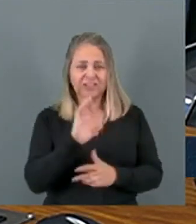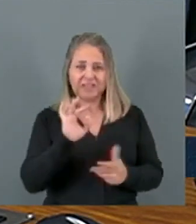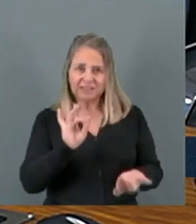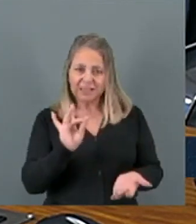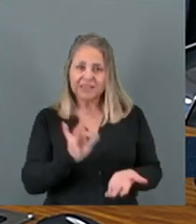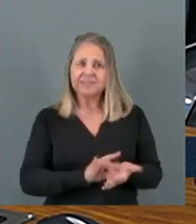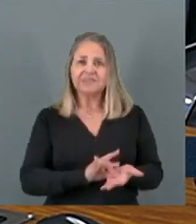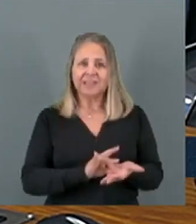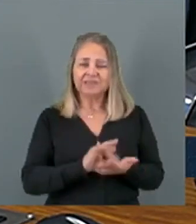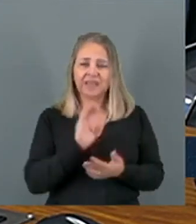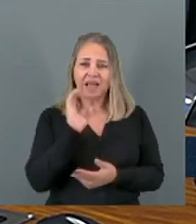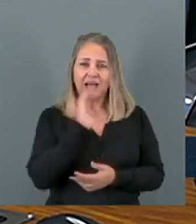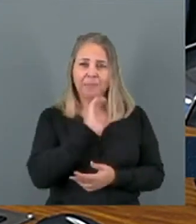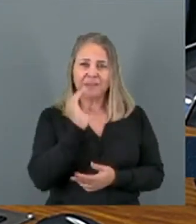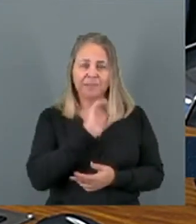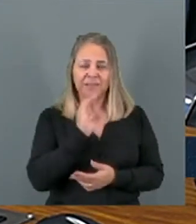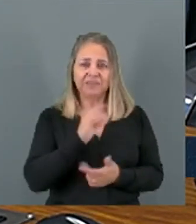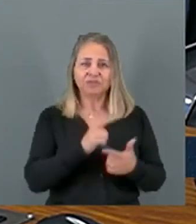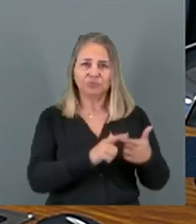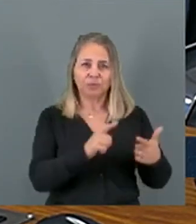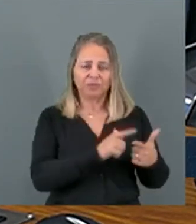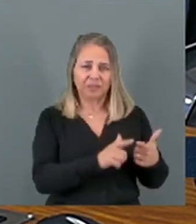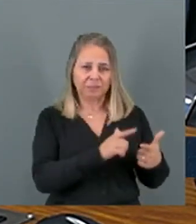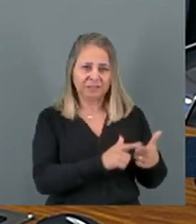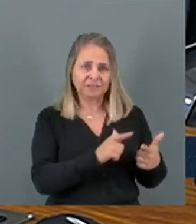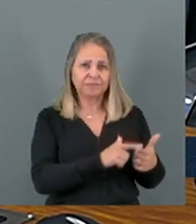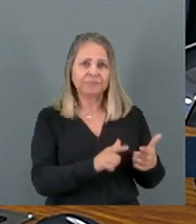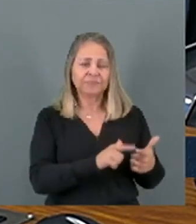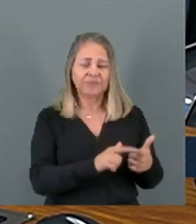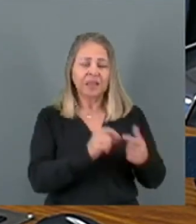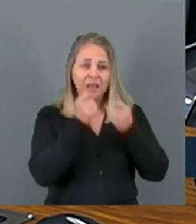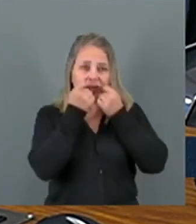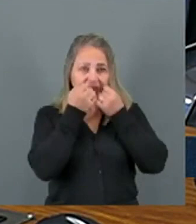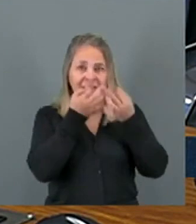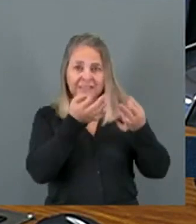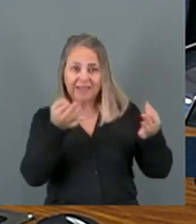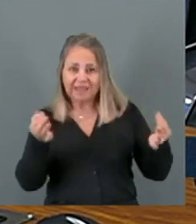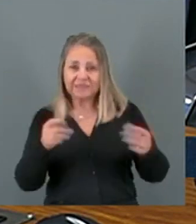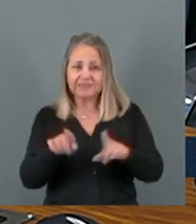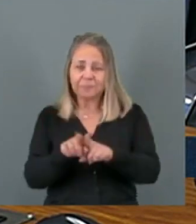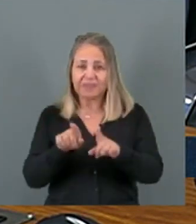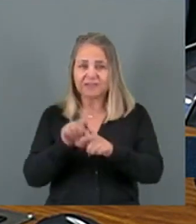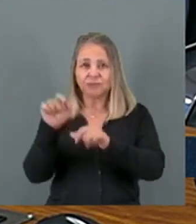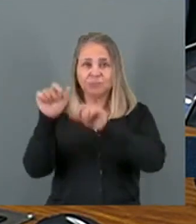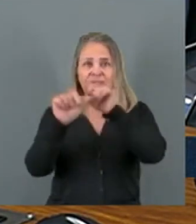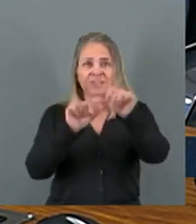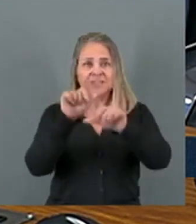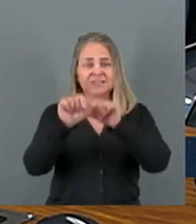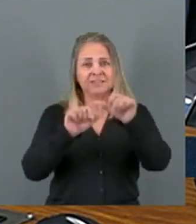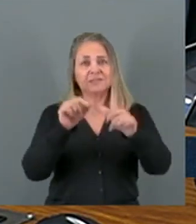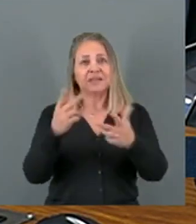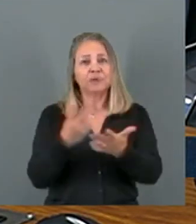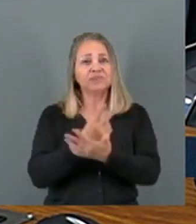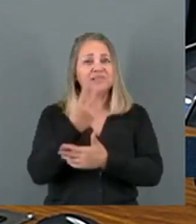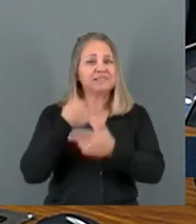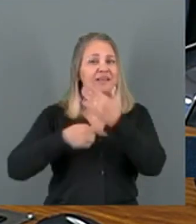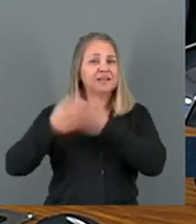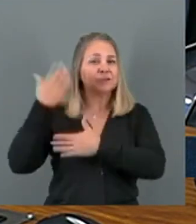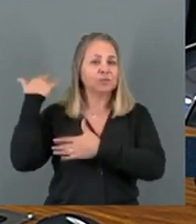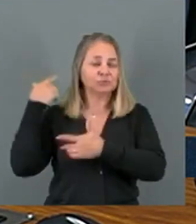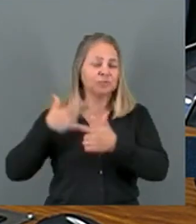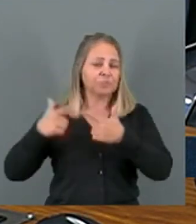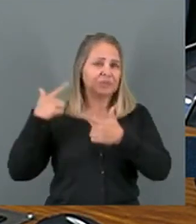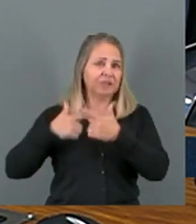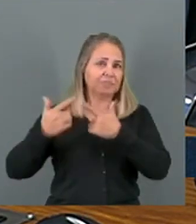responder rapidamente a essas crises. Estar atento a essas mudanças de perfil. Isso que nós mostramos, isso aconteceu em outros momentos de outras crises.